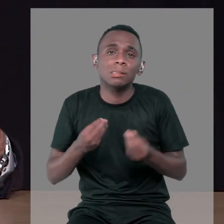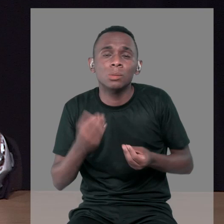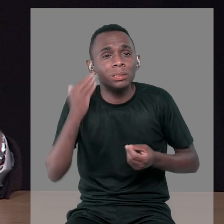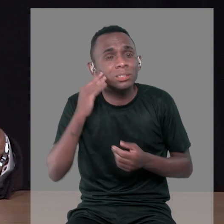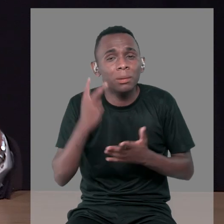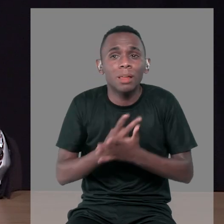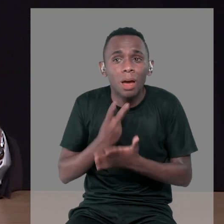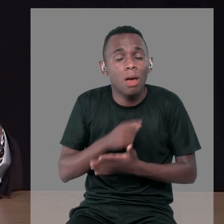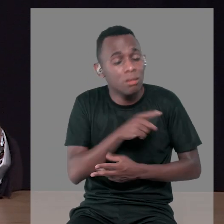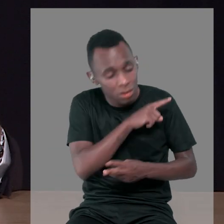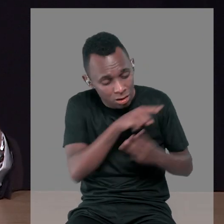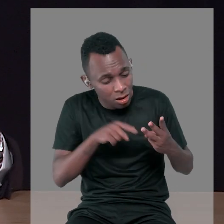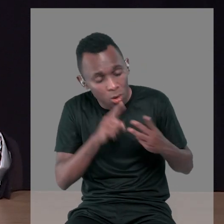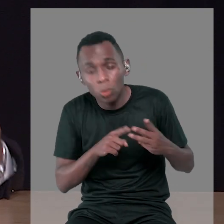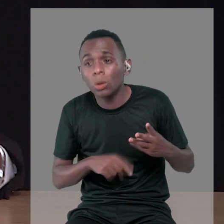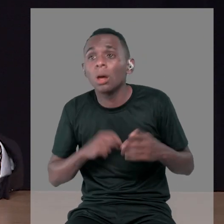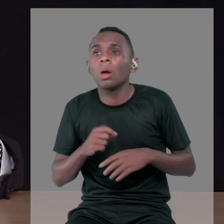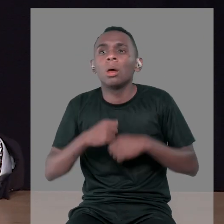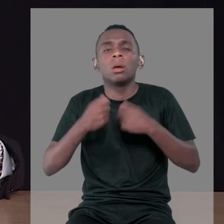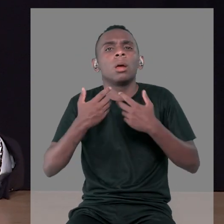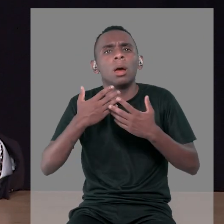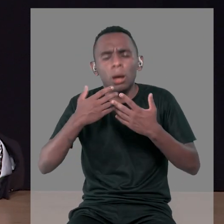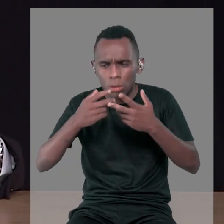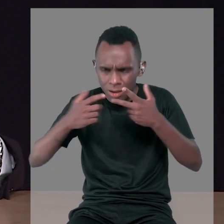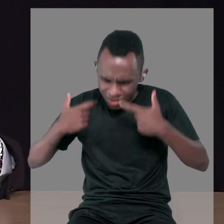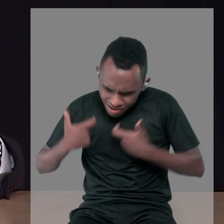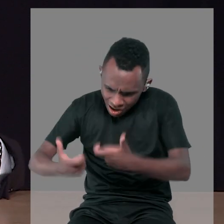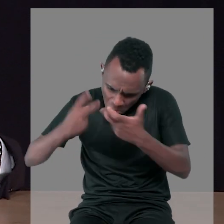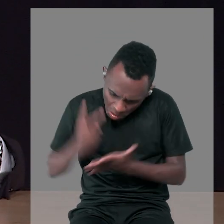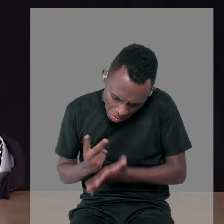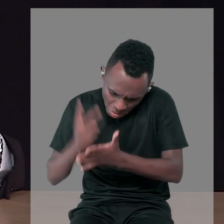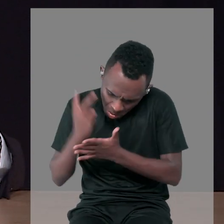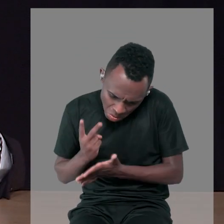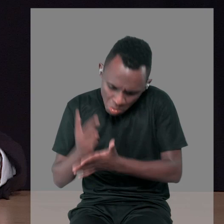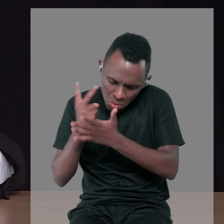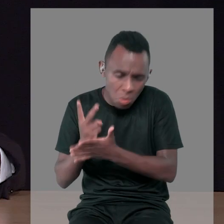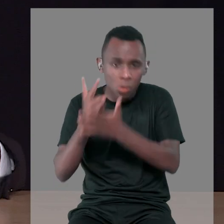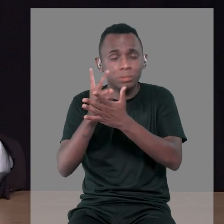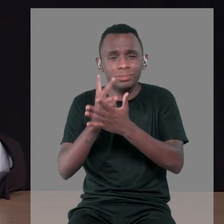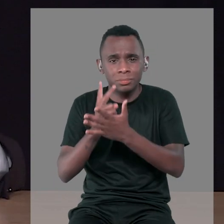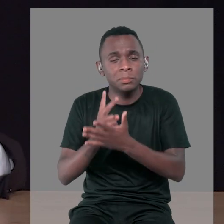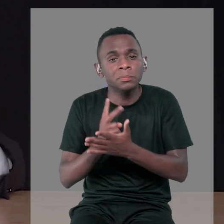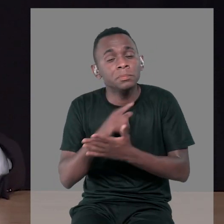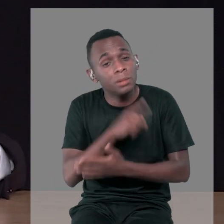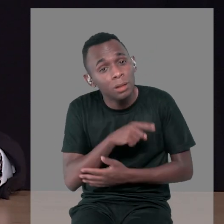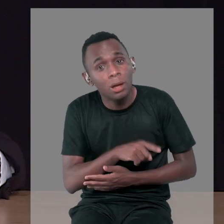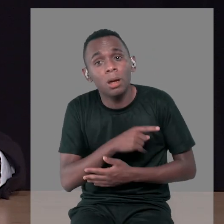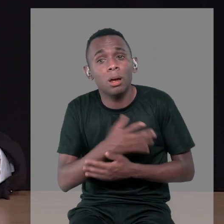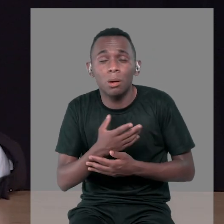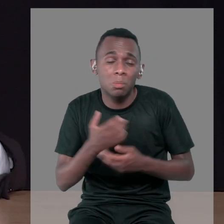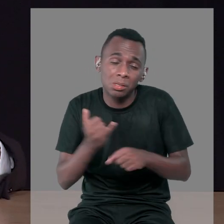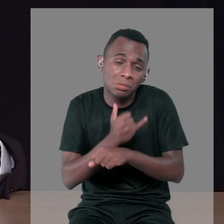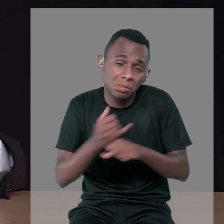propagador, um defensor da guerra absoluta. Não, a guerra absoluta era para ele uma um construto lógico. Então, eu acho que, como você bem